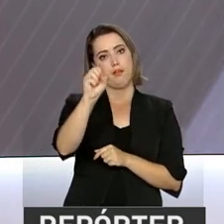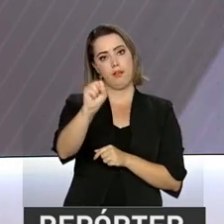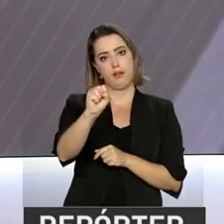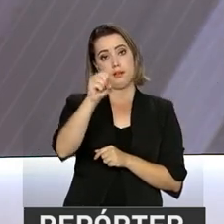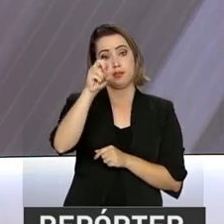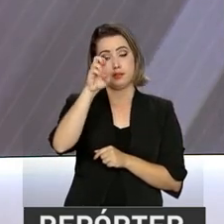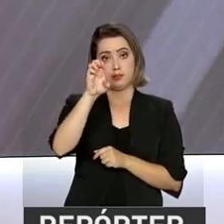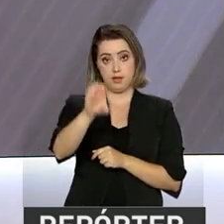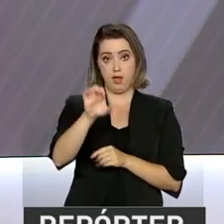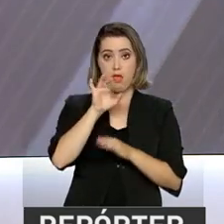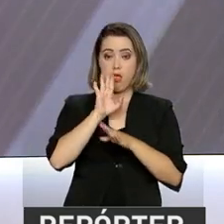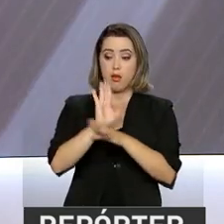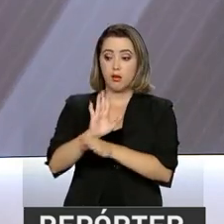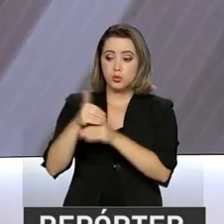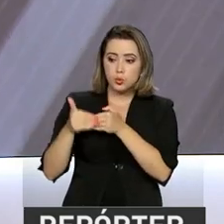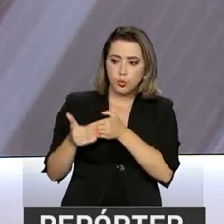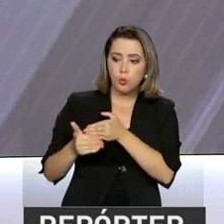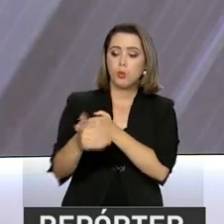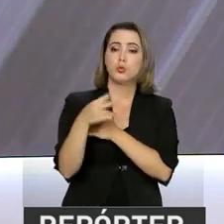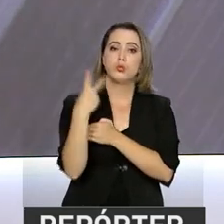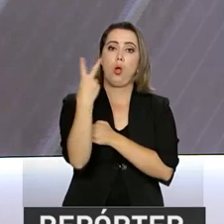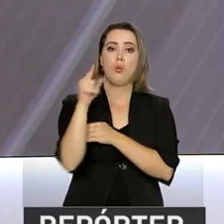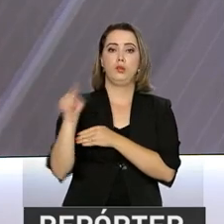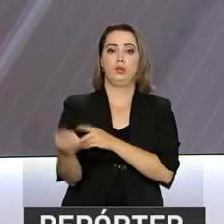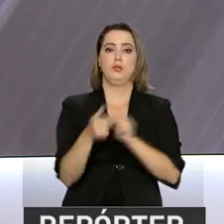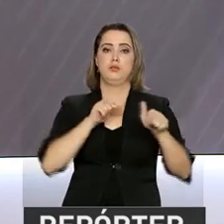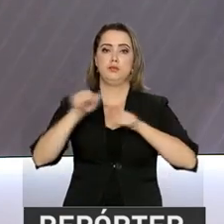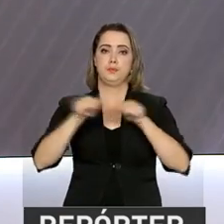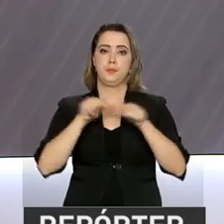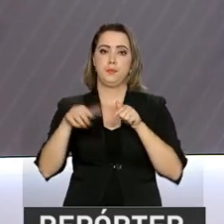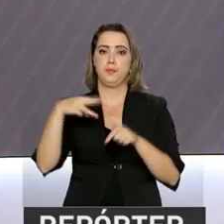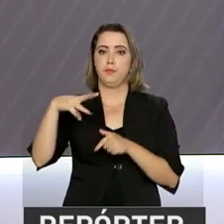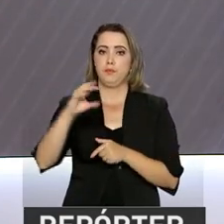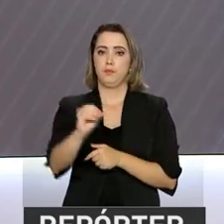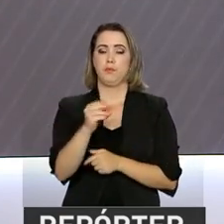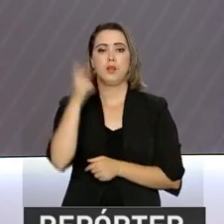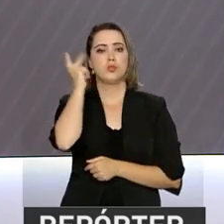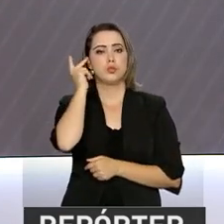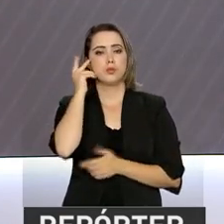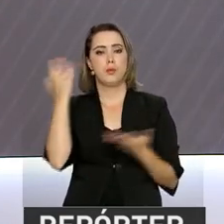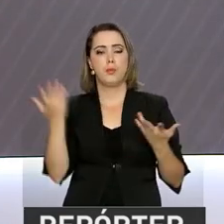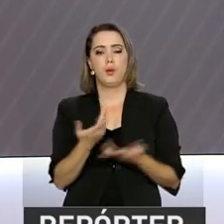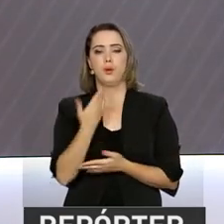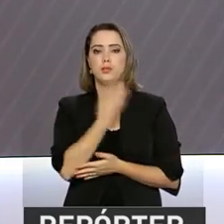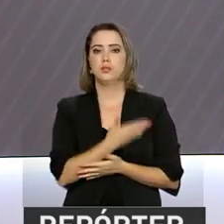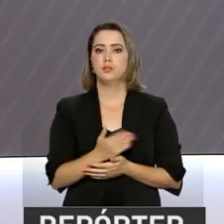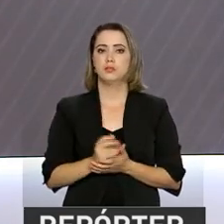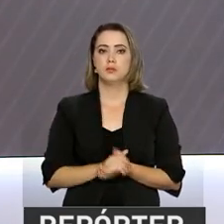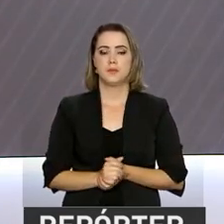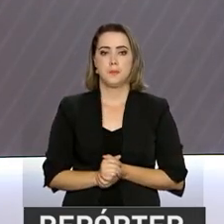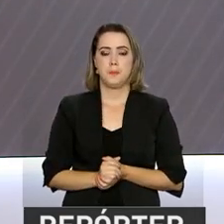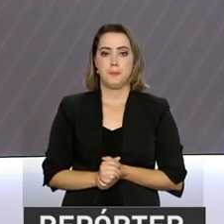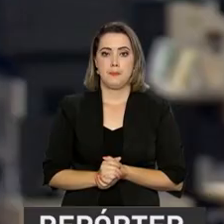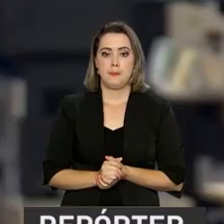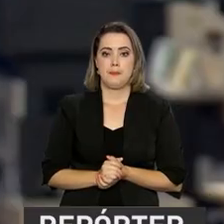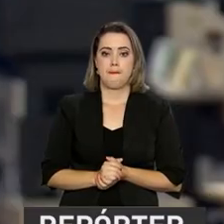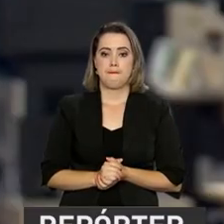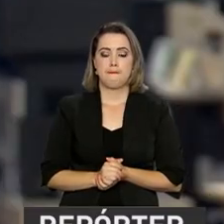preservados no mês de março de São Paulo repórter José Luiz filho tem as informações para a gente